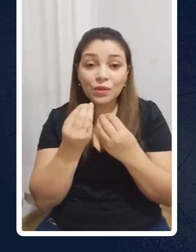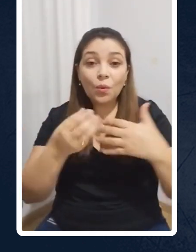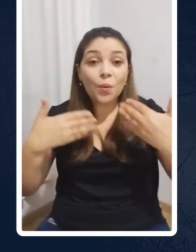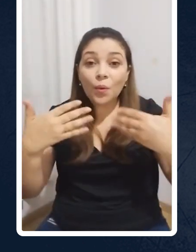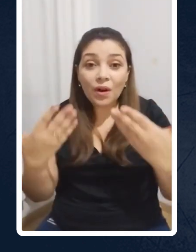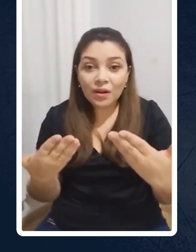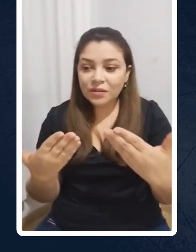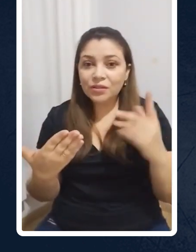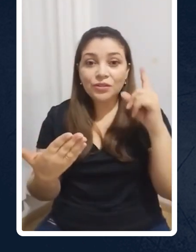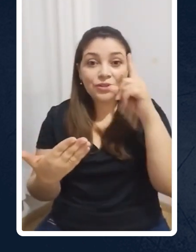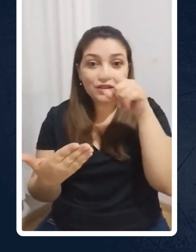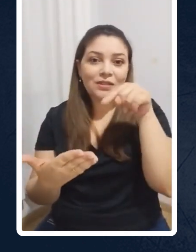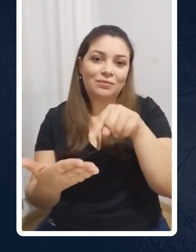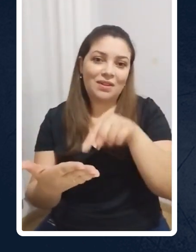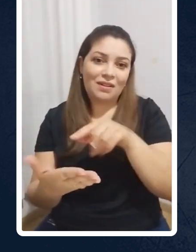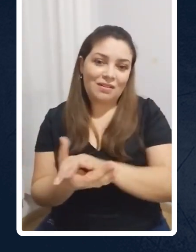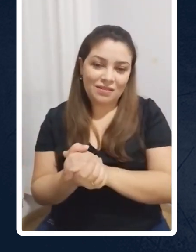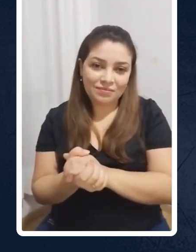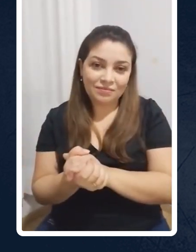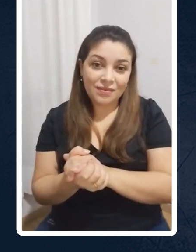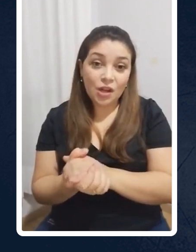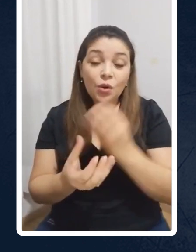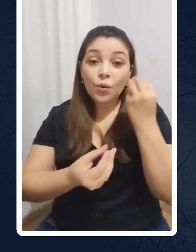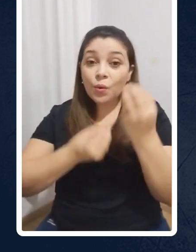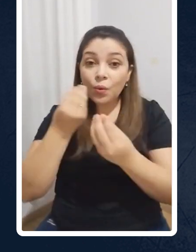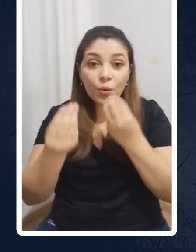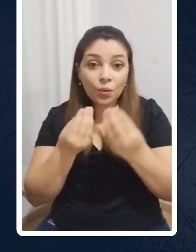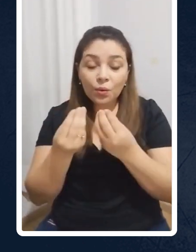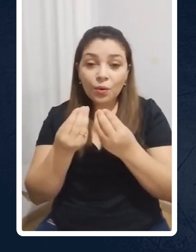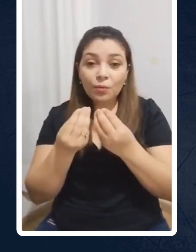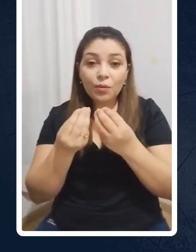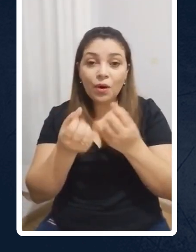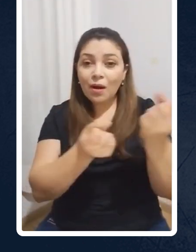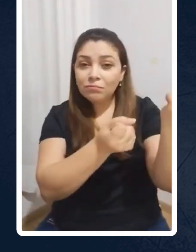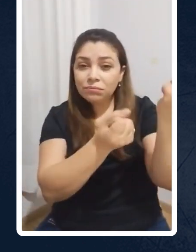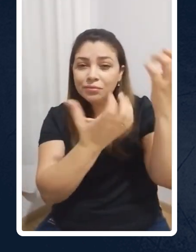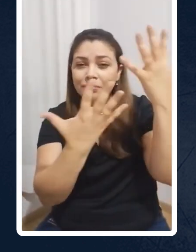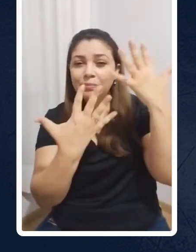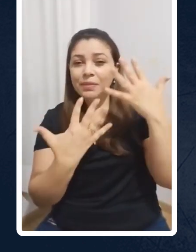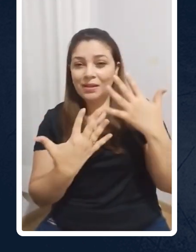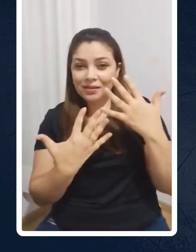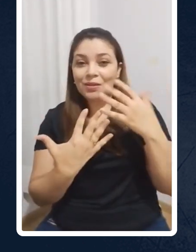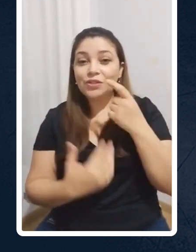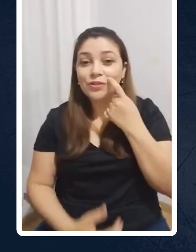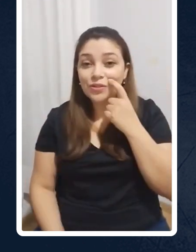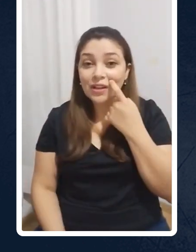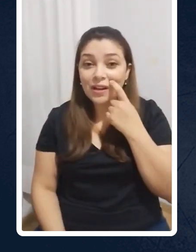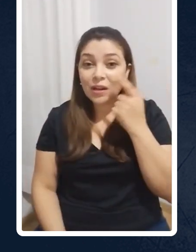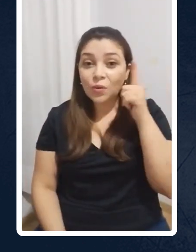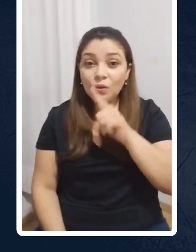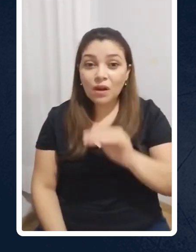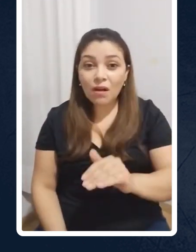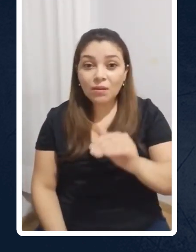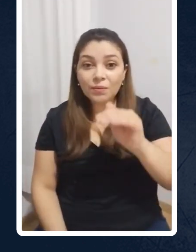Que bênção que ela estava tendo poder crescer num lar em que as pessoas se comunicavam